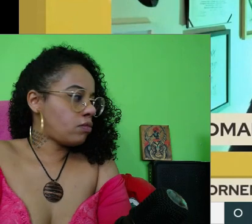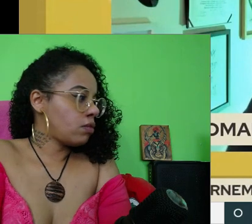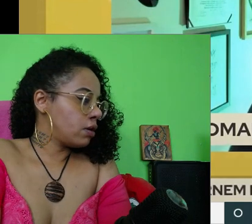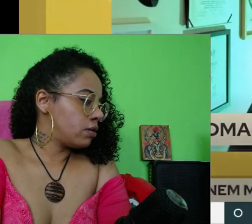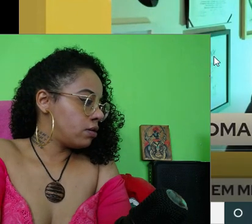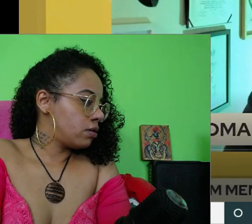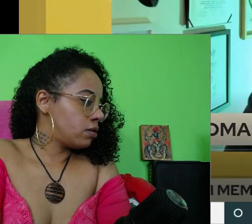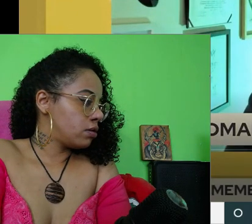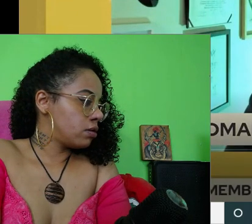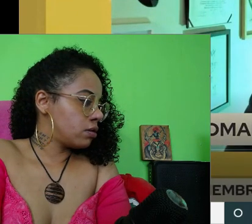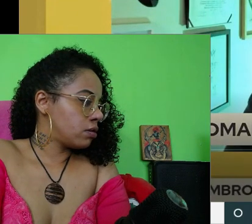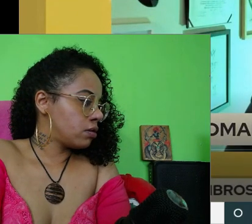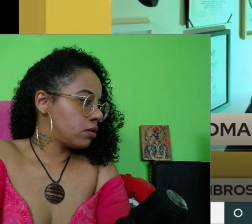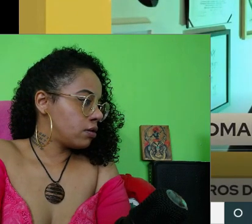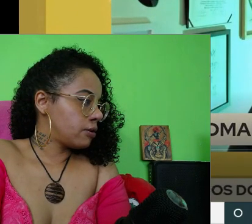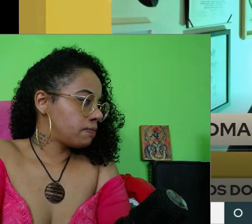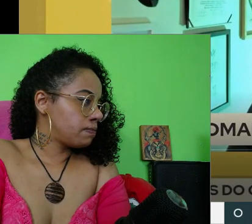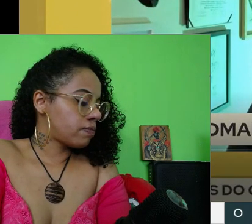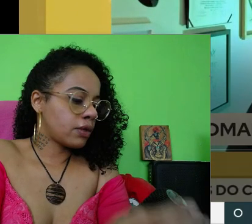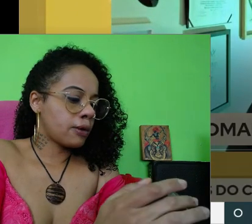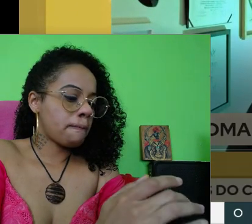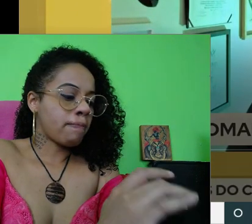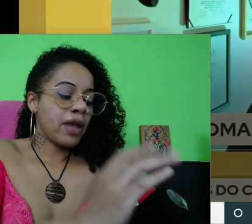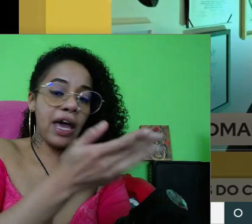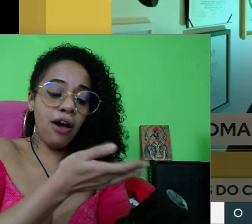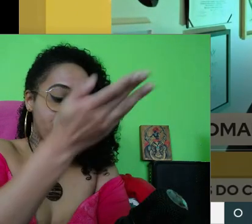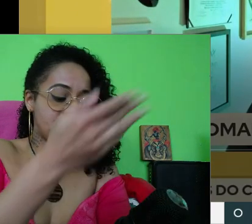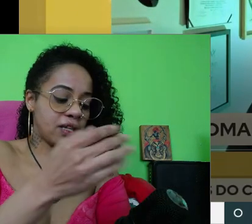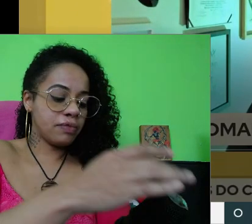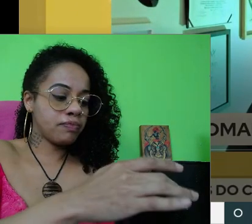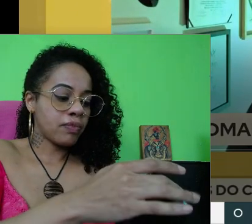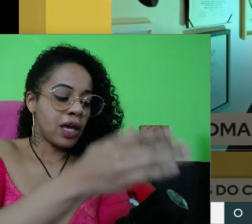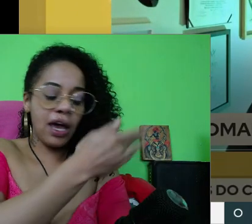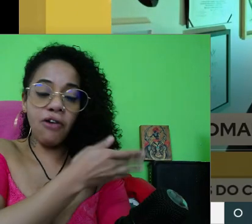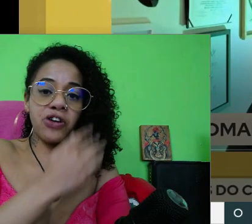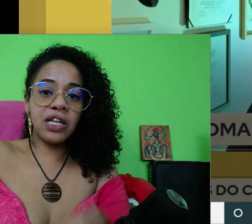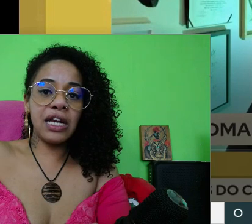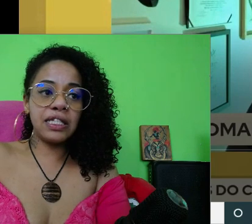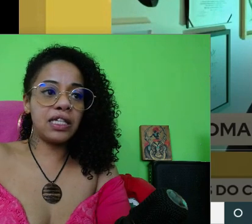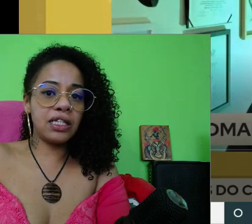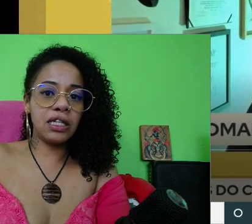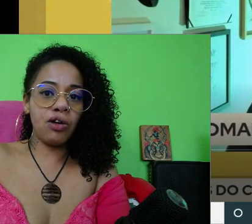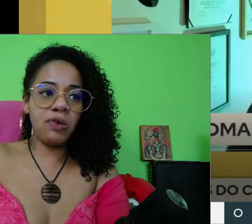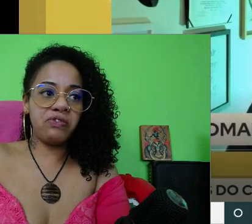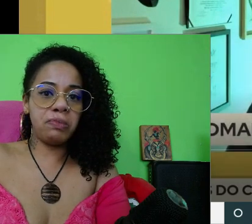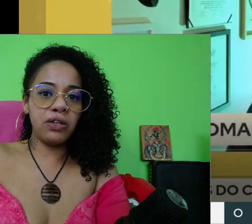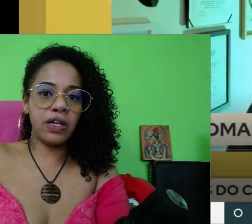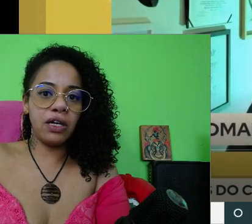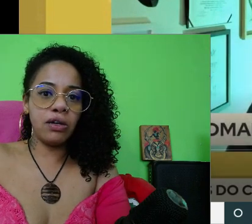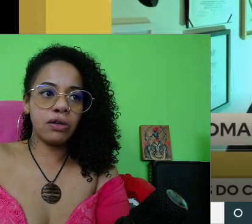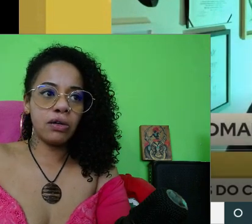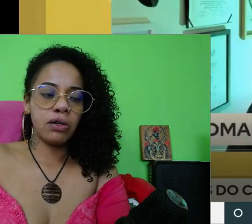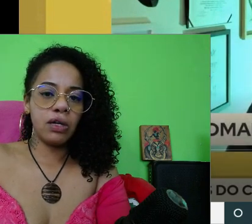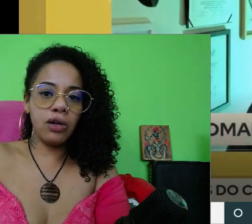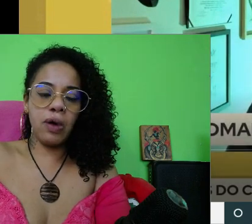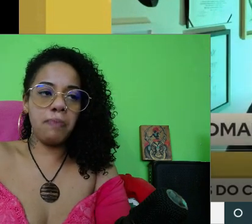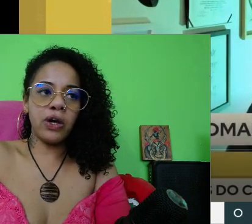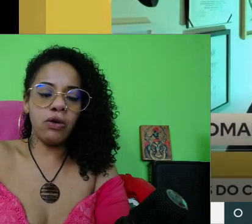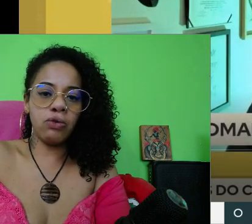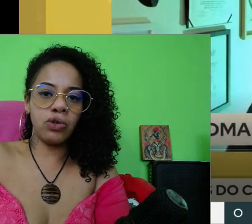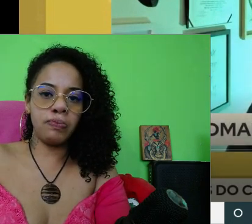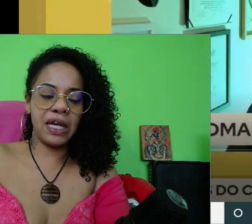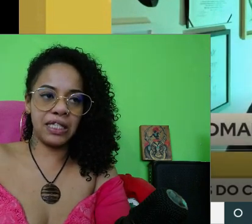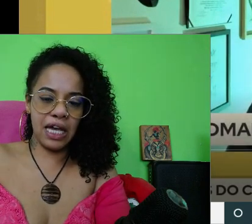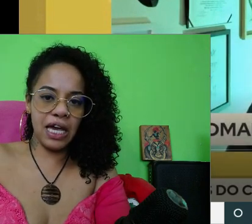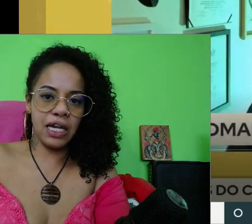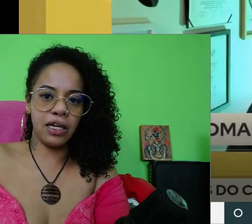que necessariamente se você eu fortalecer esse teu movimento aí e não